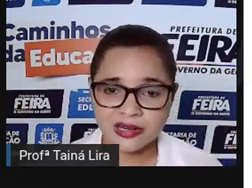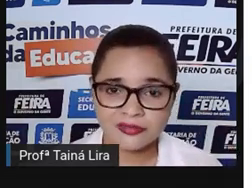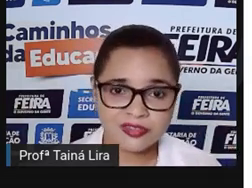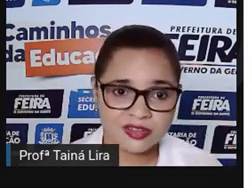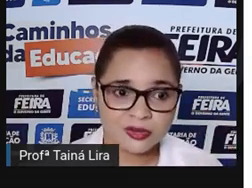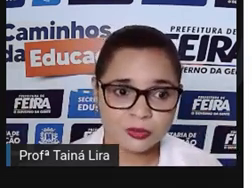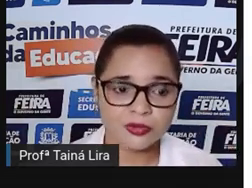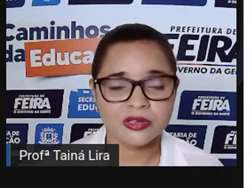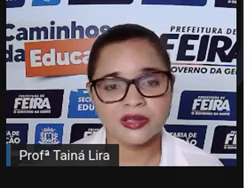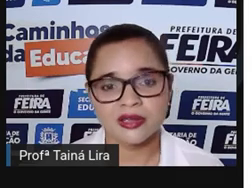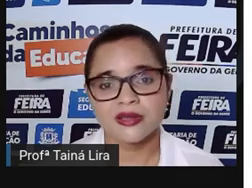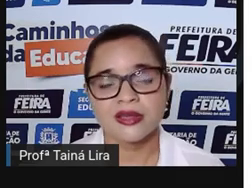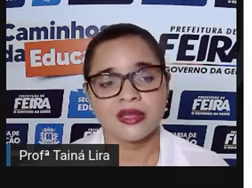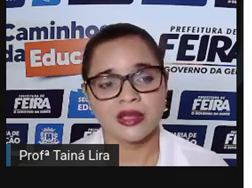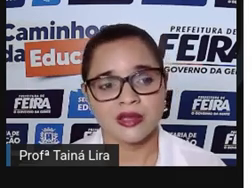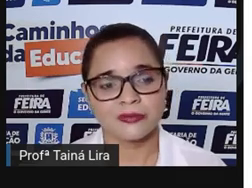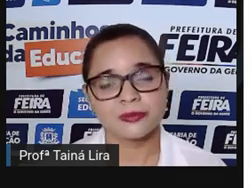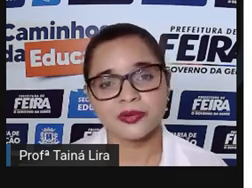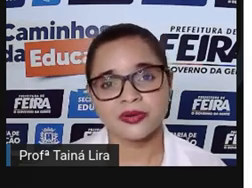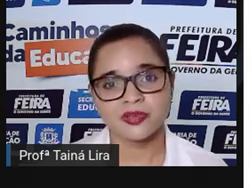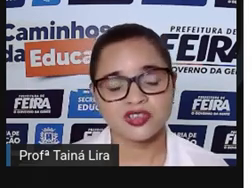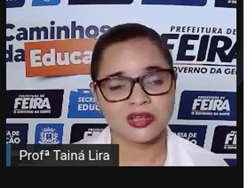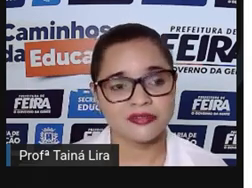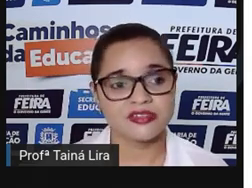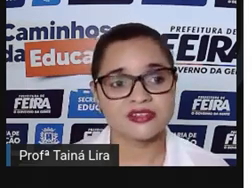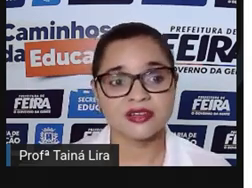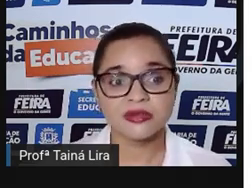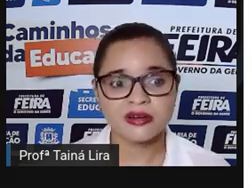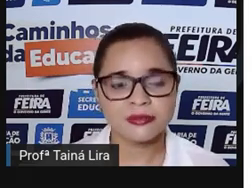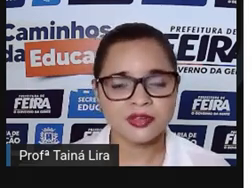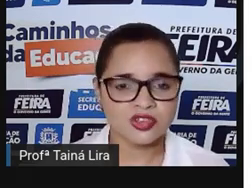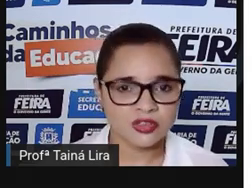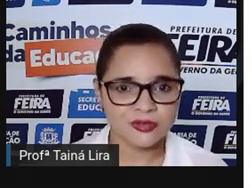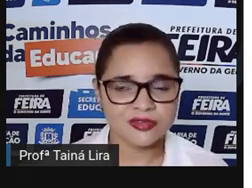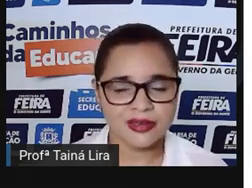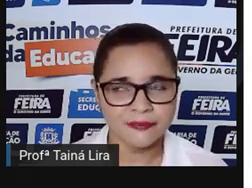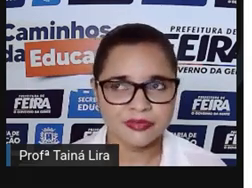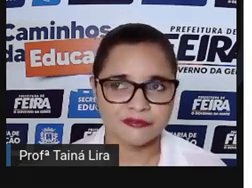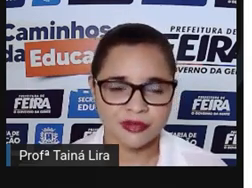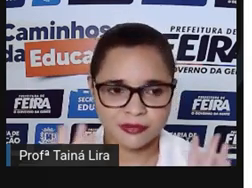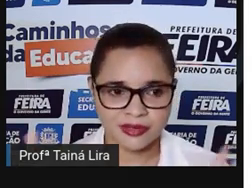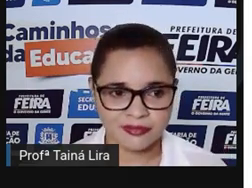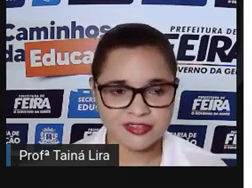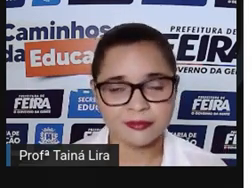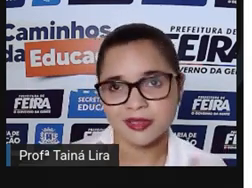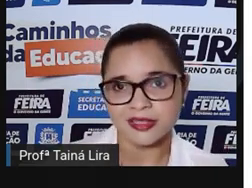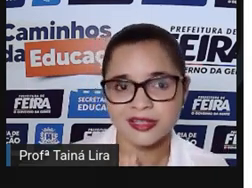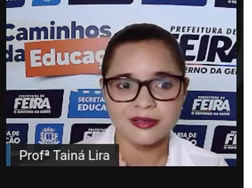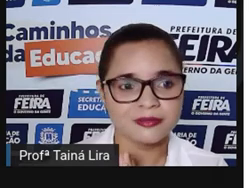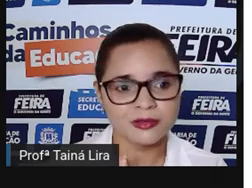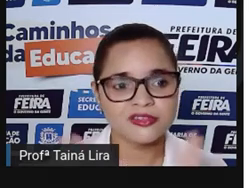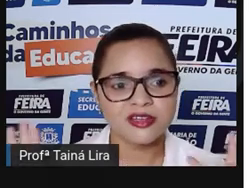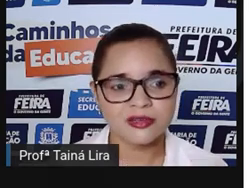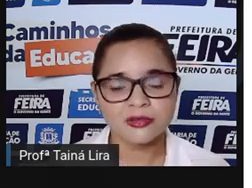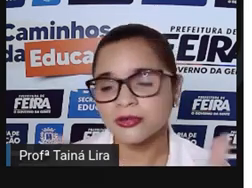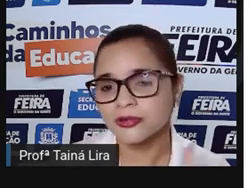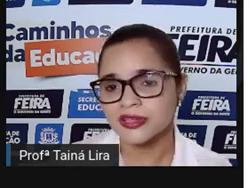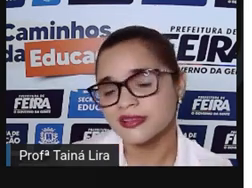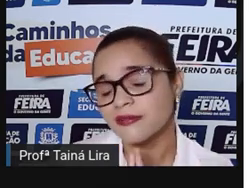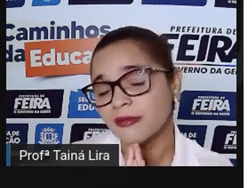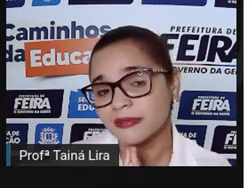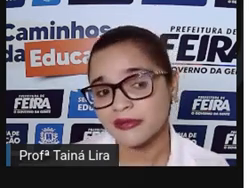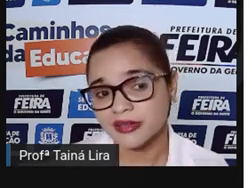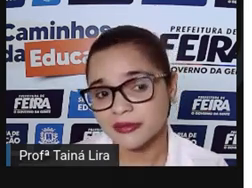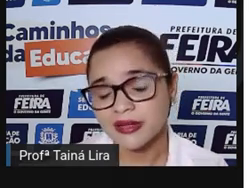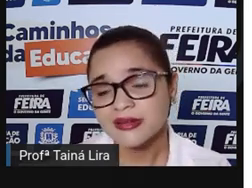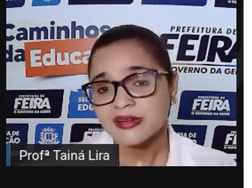de televisão, porque os programas de televisão são transmitidos, né? Vamos dar um exemplo aqui, Luciano Huck. Então,